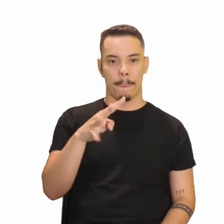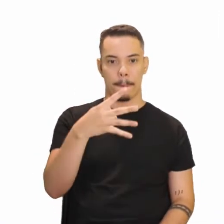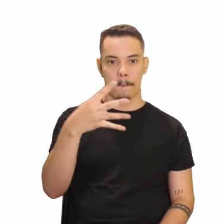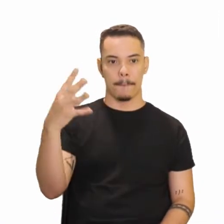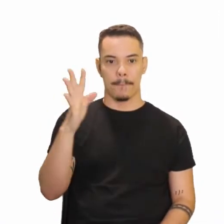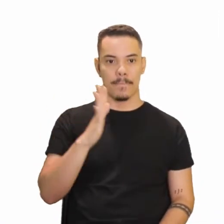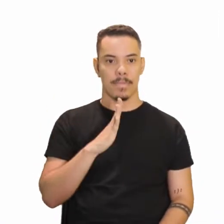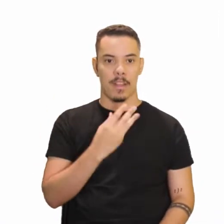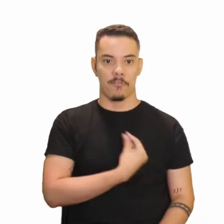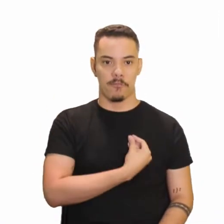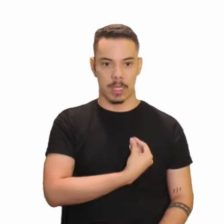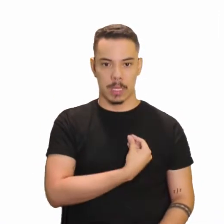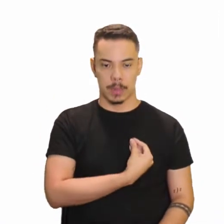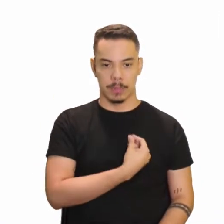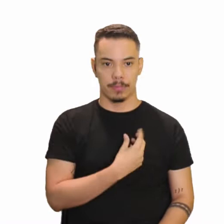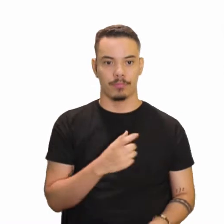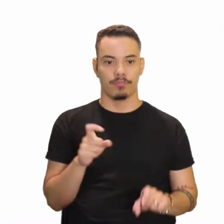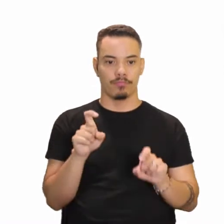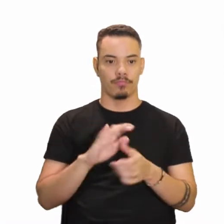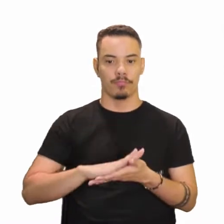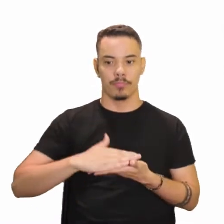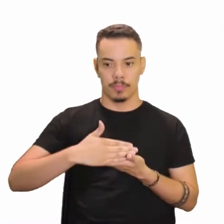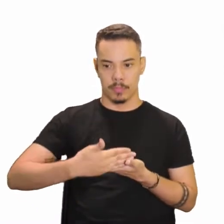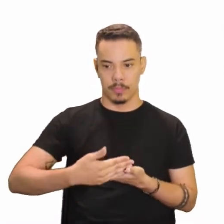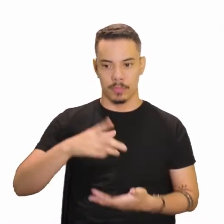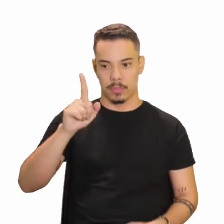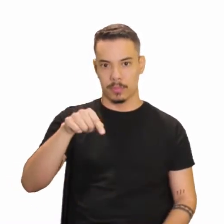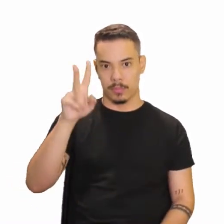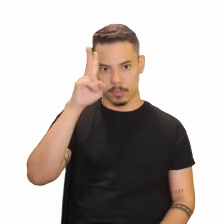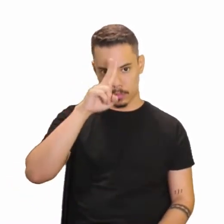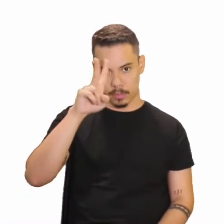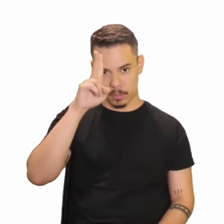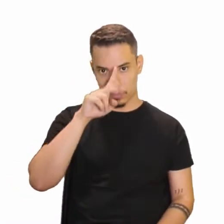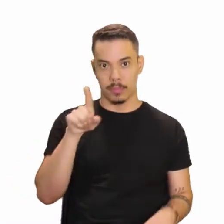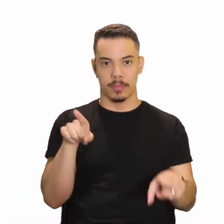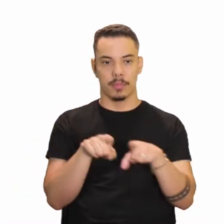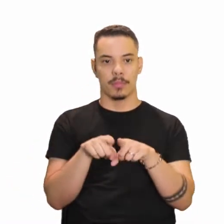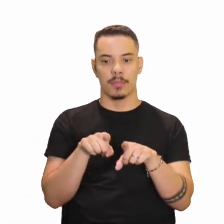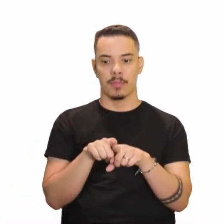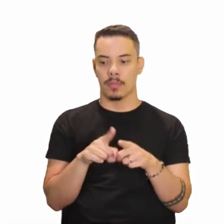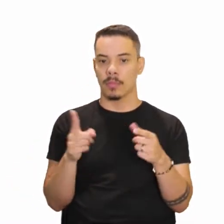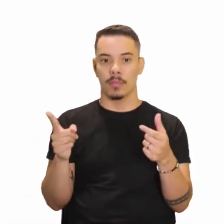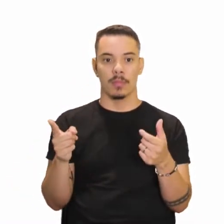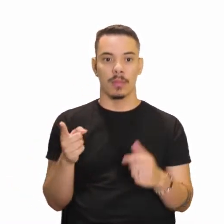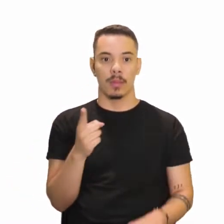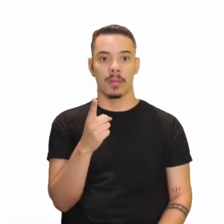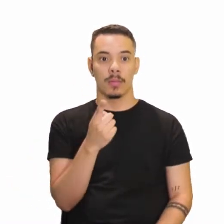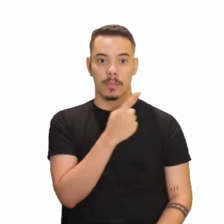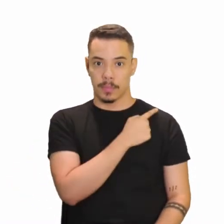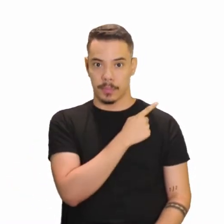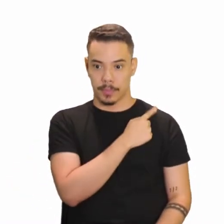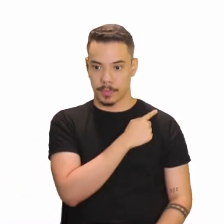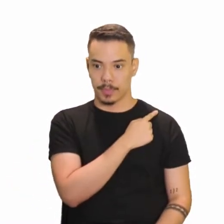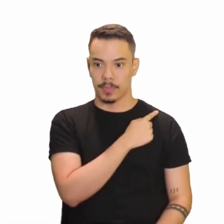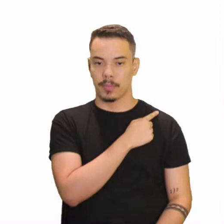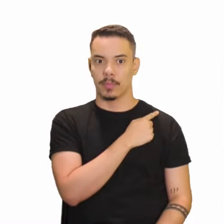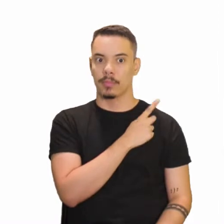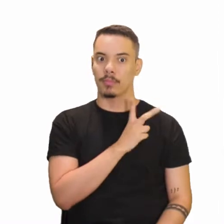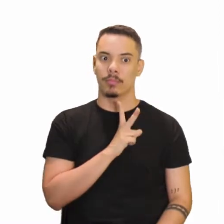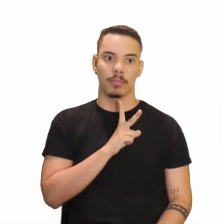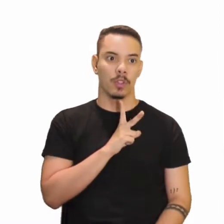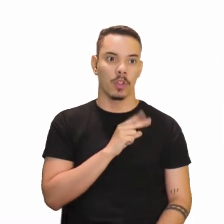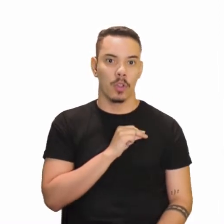da vida de um computador ó é uma história em quadrinho também primeiro ano Nossa